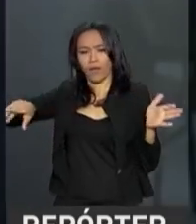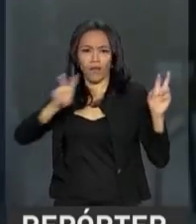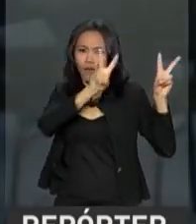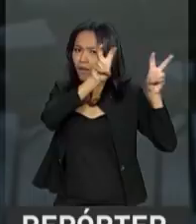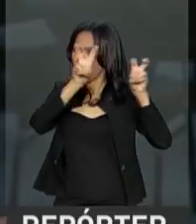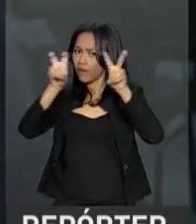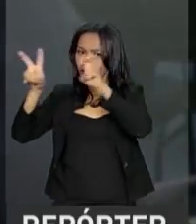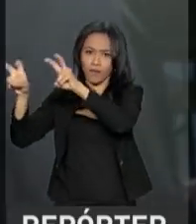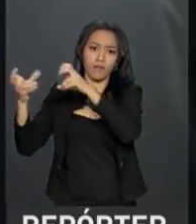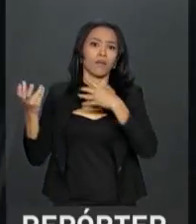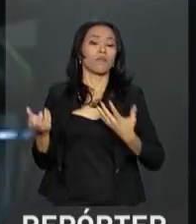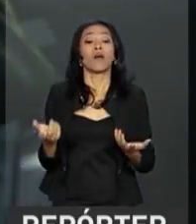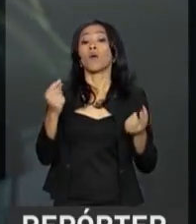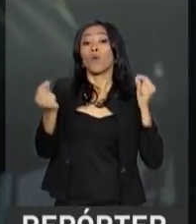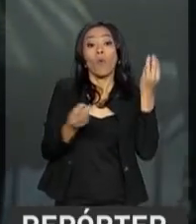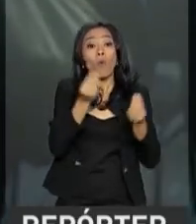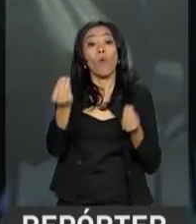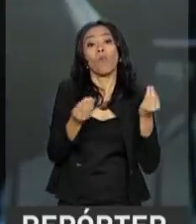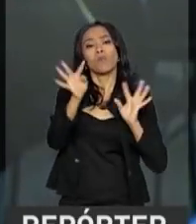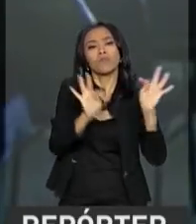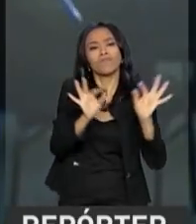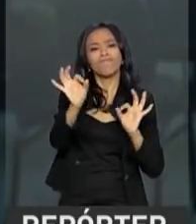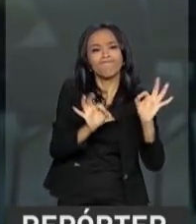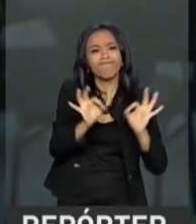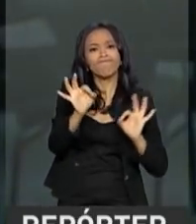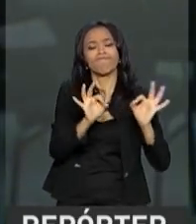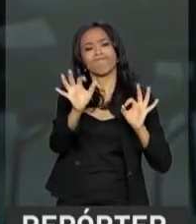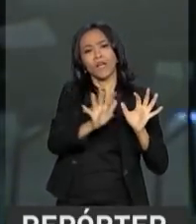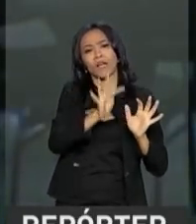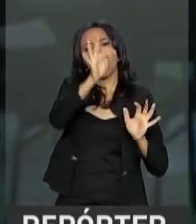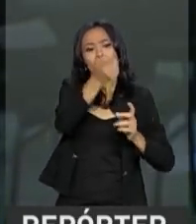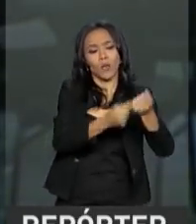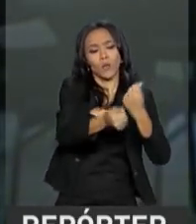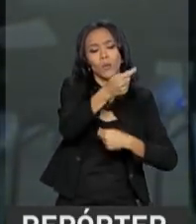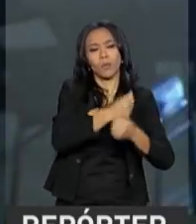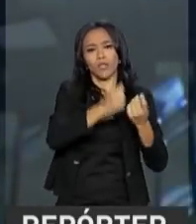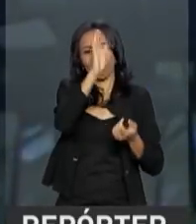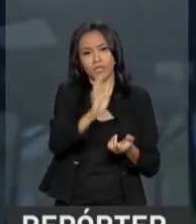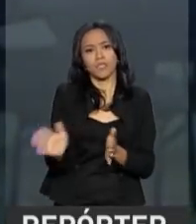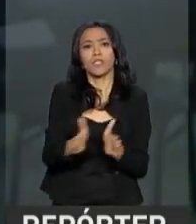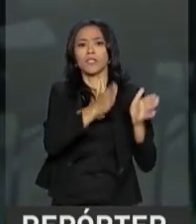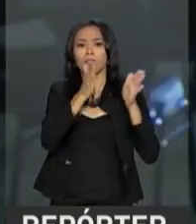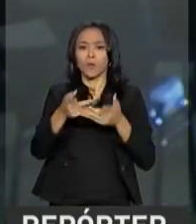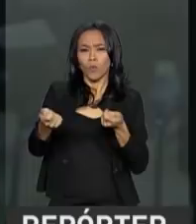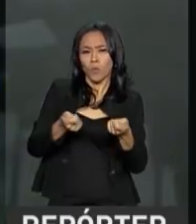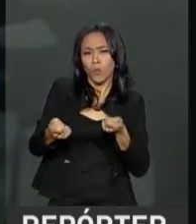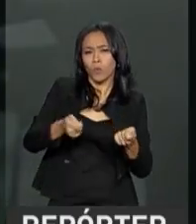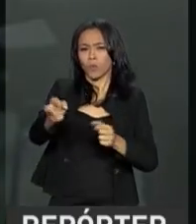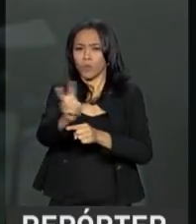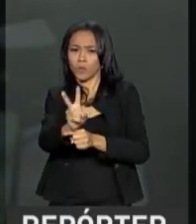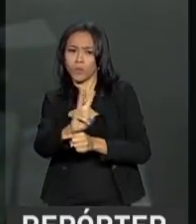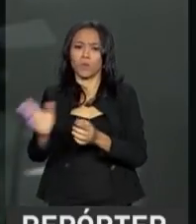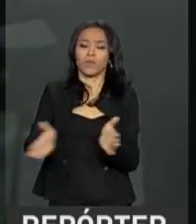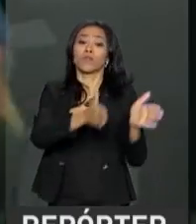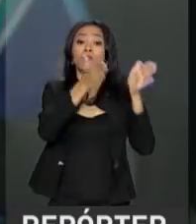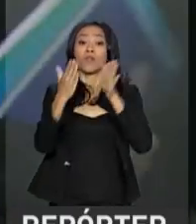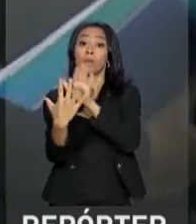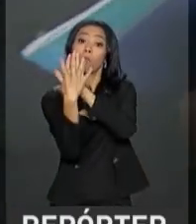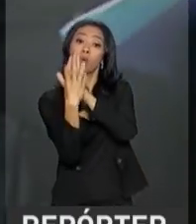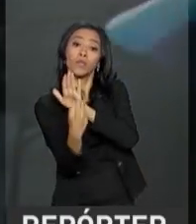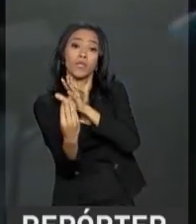as perspectivas para a economia brasileira, o ambiente de negócios, ambiente regulatório aqui no nosso país, modelos